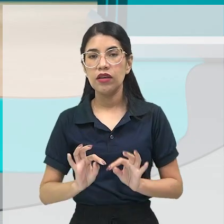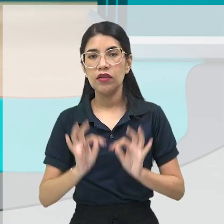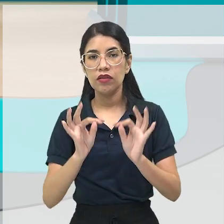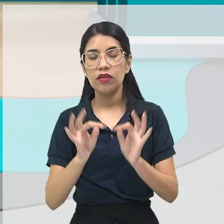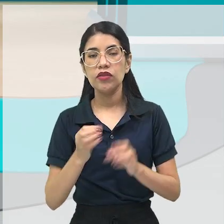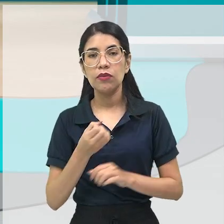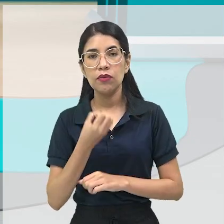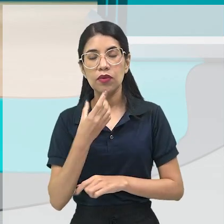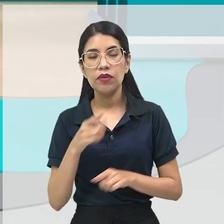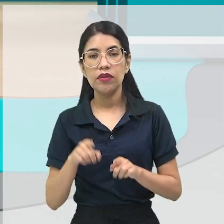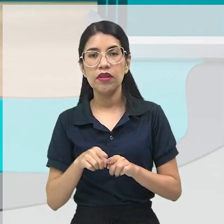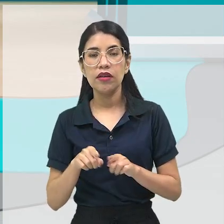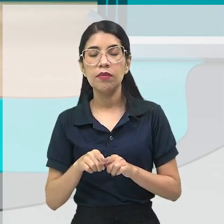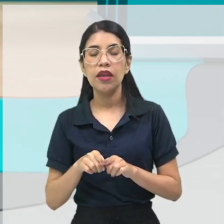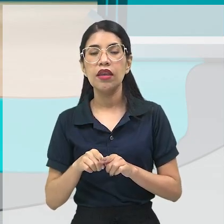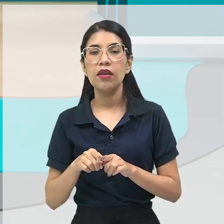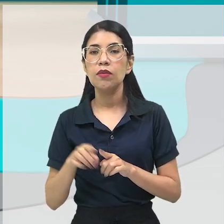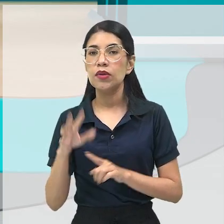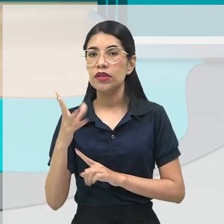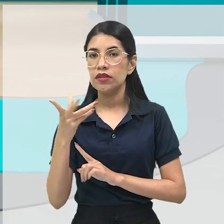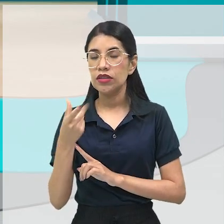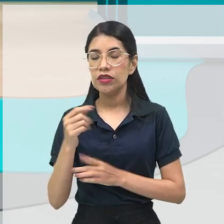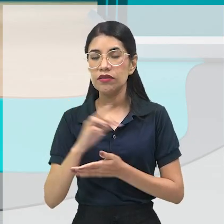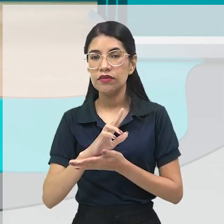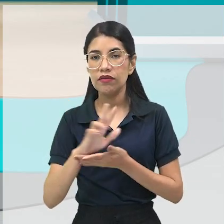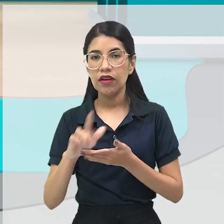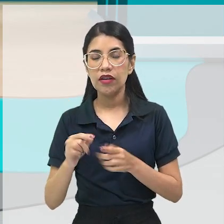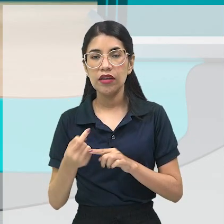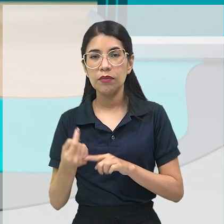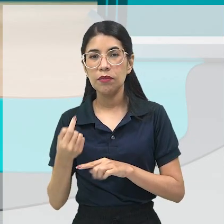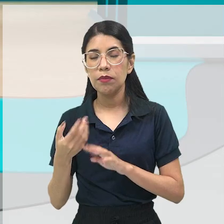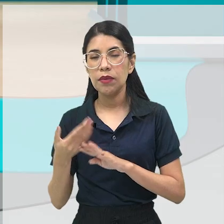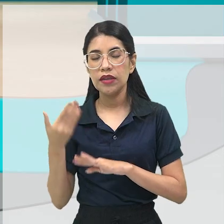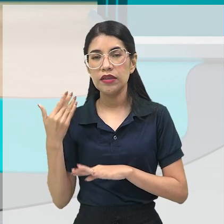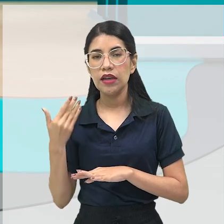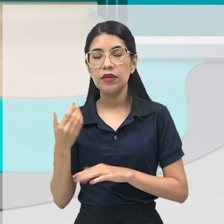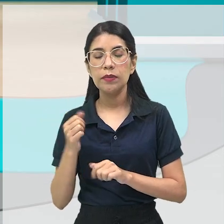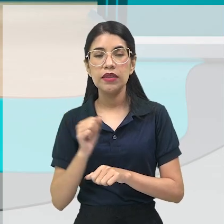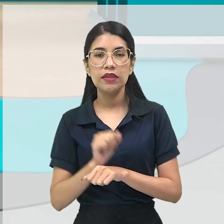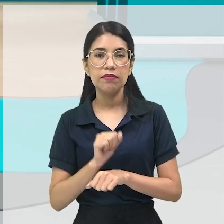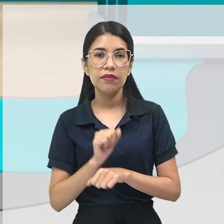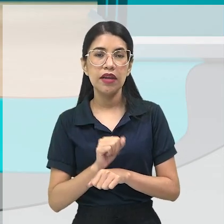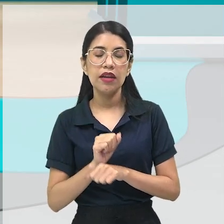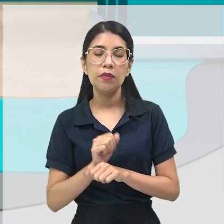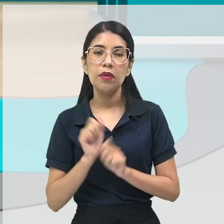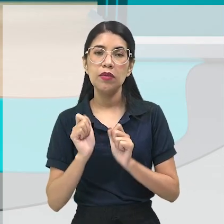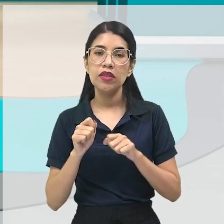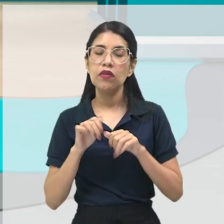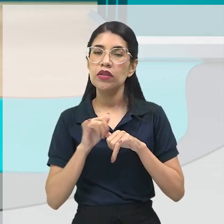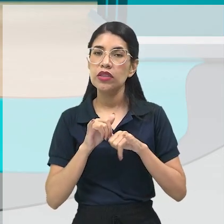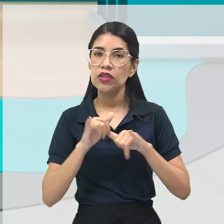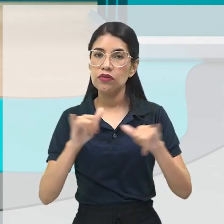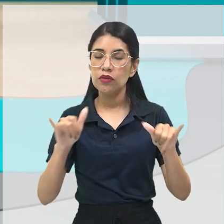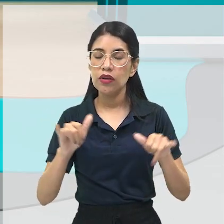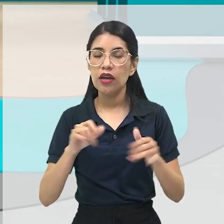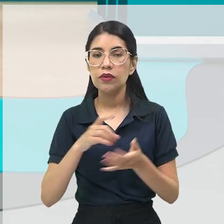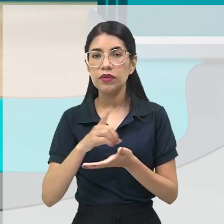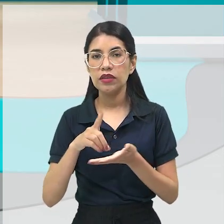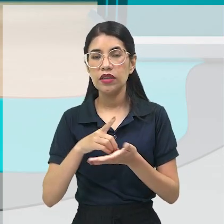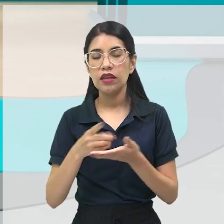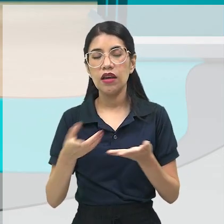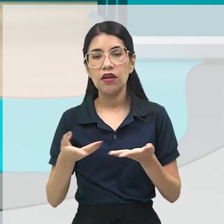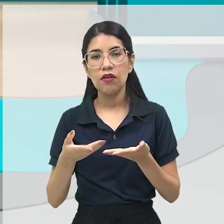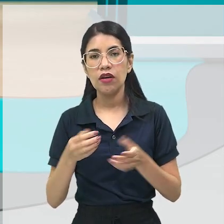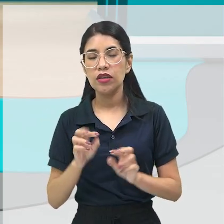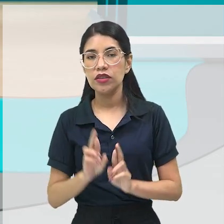nos favorece e também favorece os artistas, em que antes tinha-se que esperar para ter o lançamento do CD. E agora